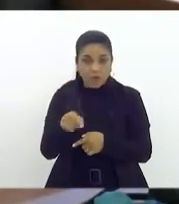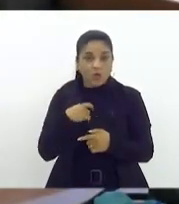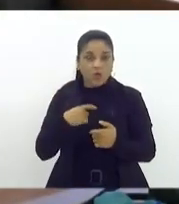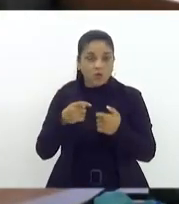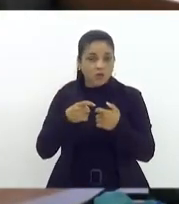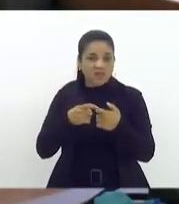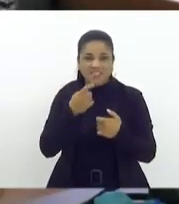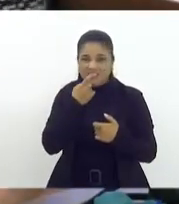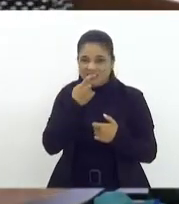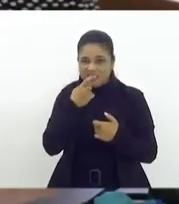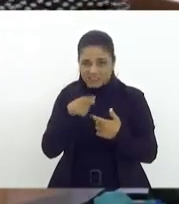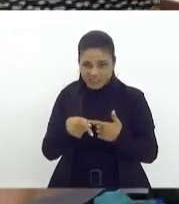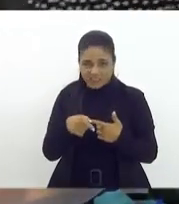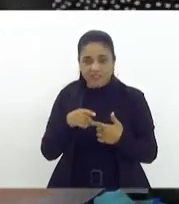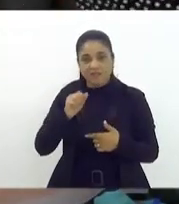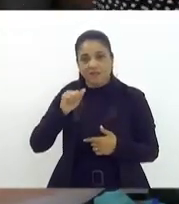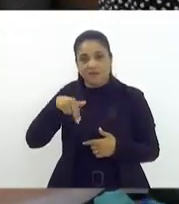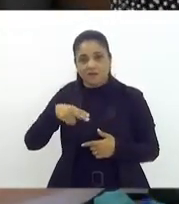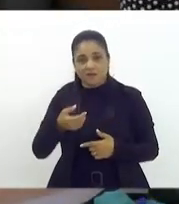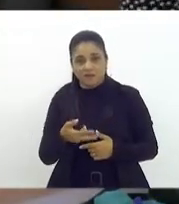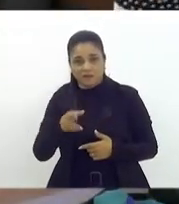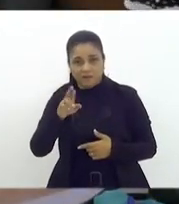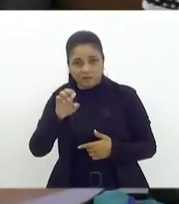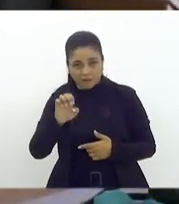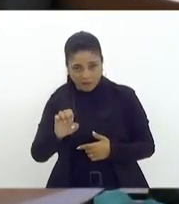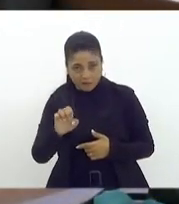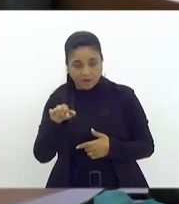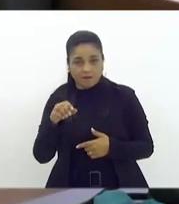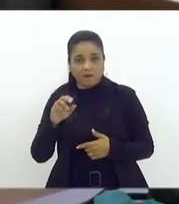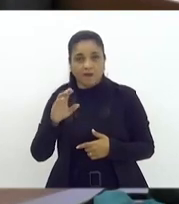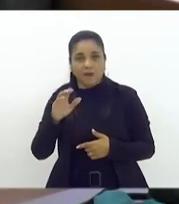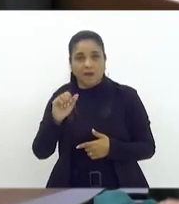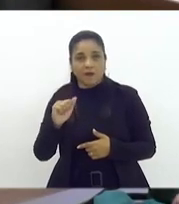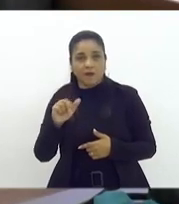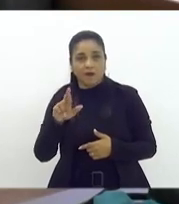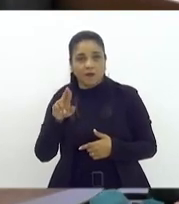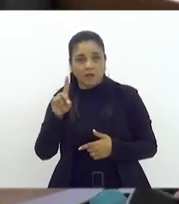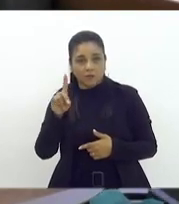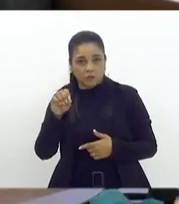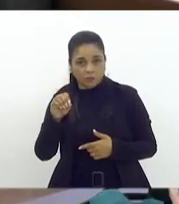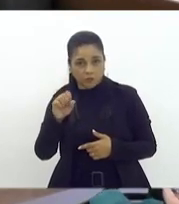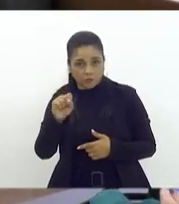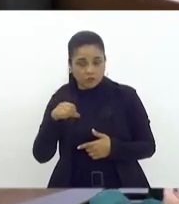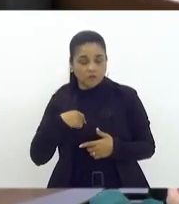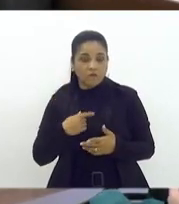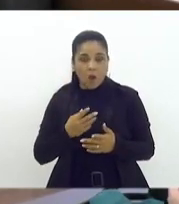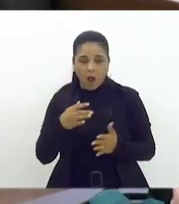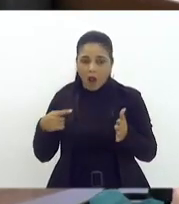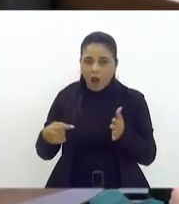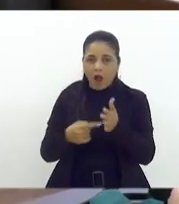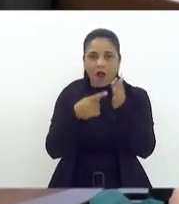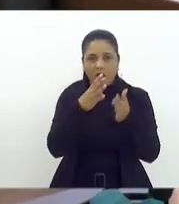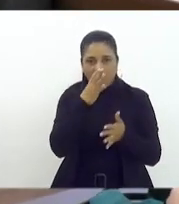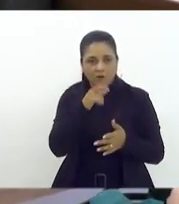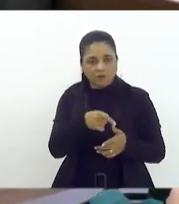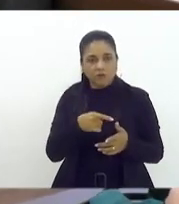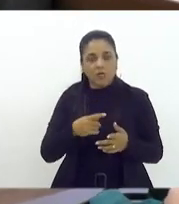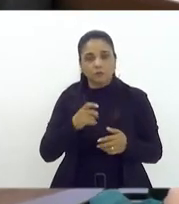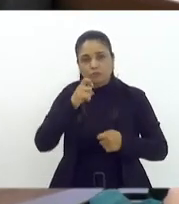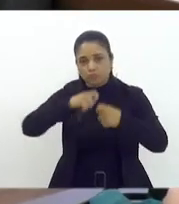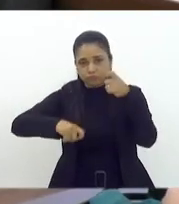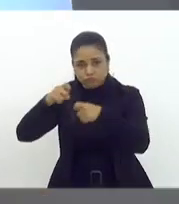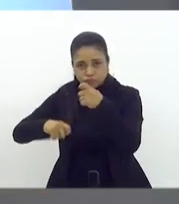Chamado André biazuis Cardoso ele foi acusado de cometer uma série de estupros contra mulheres